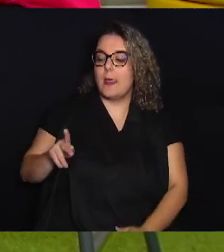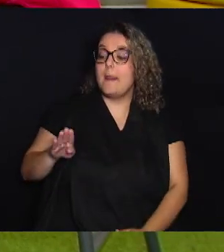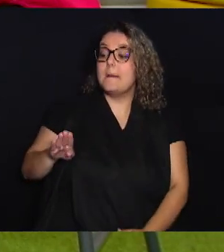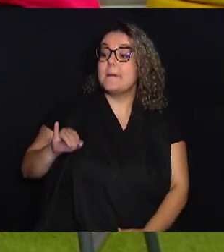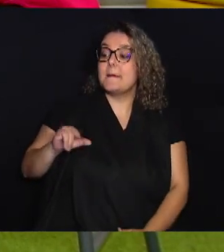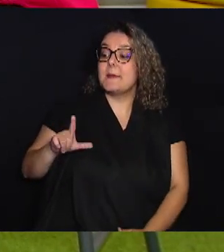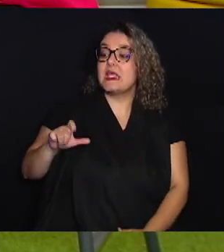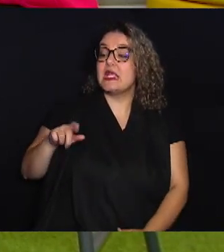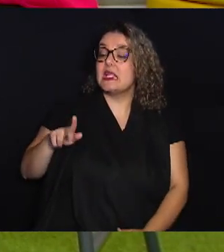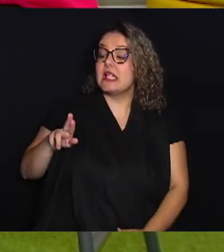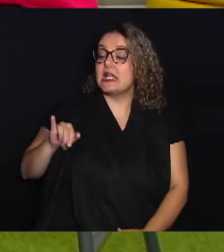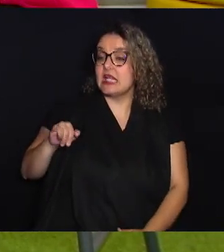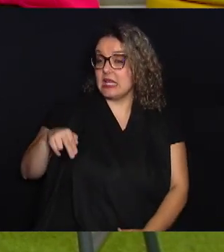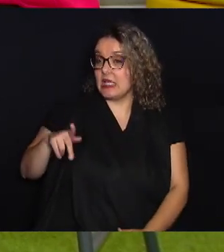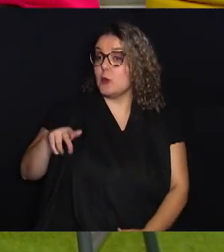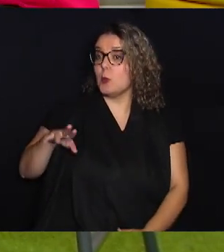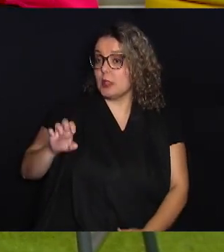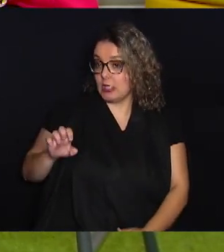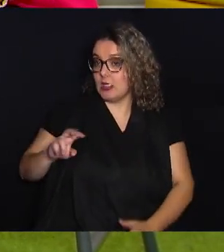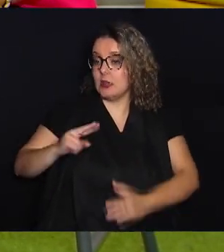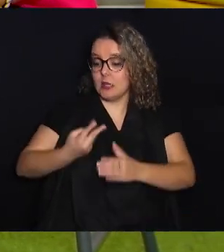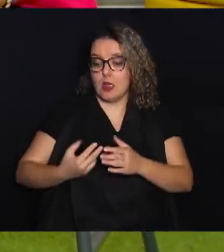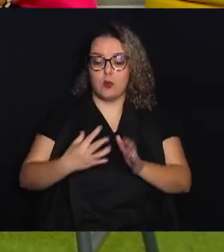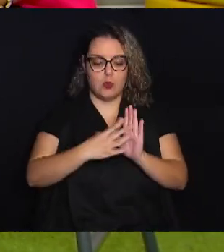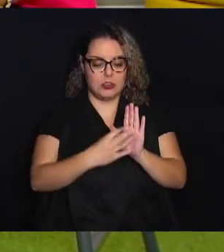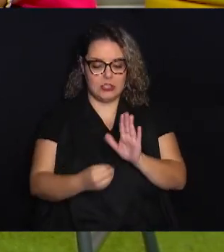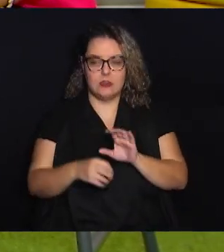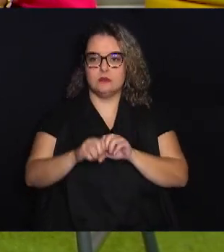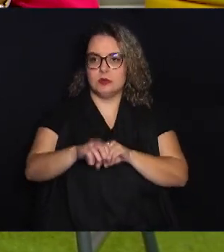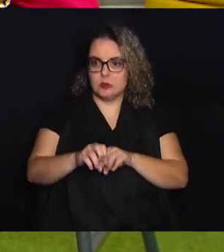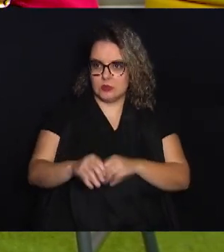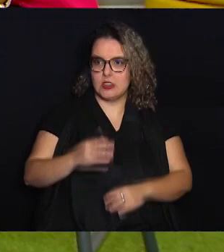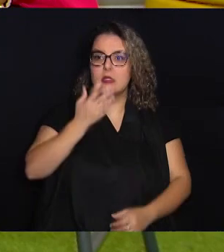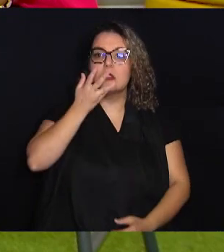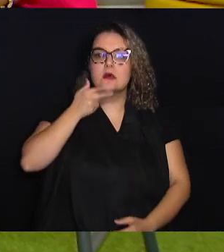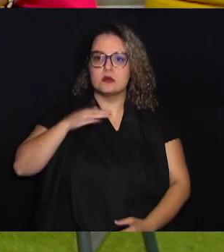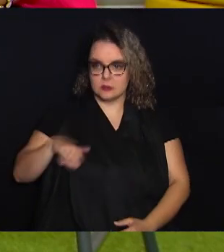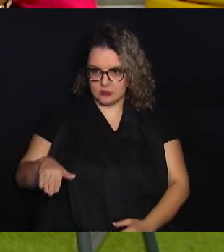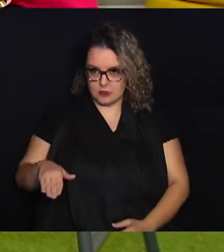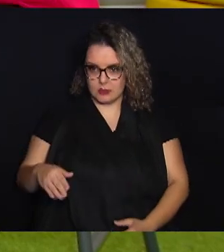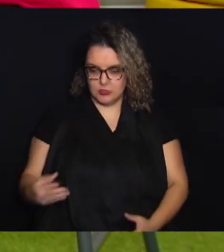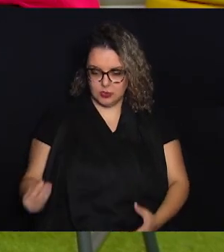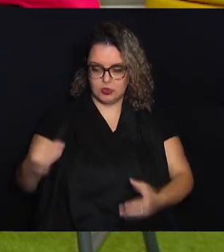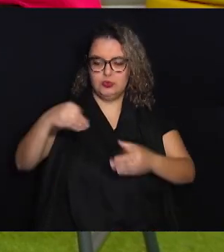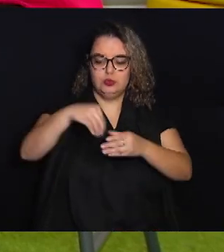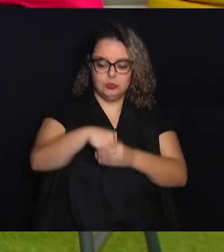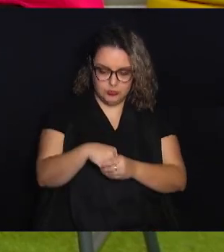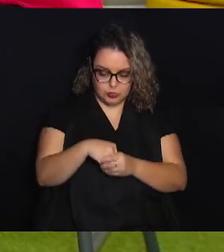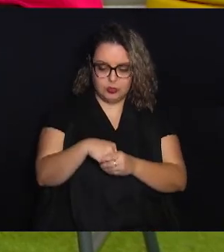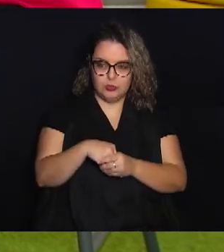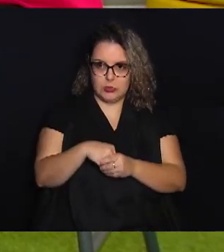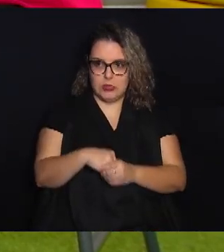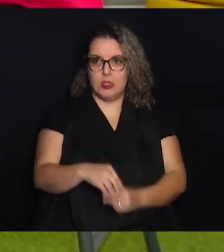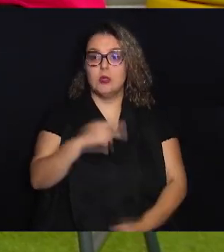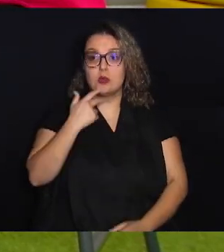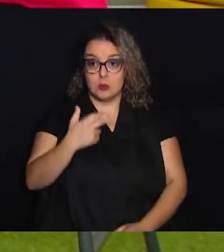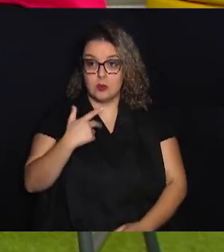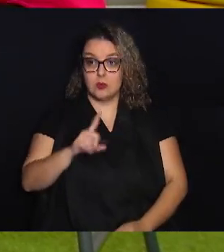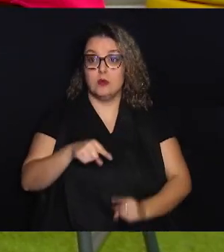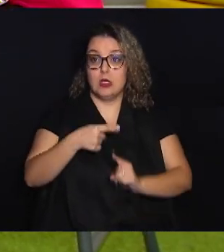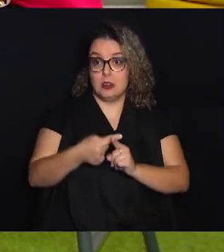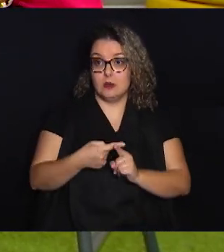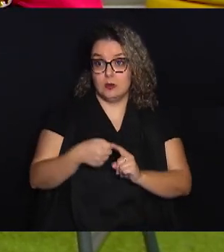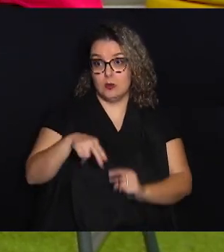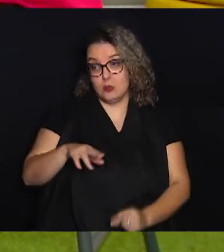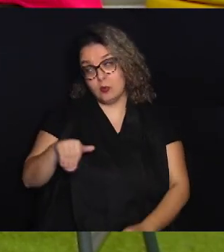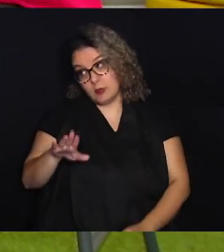ele é um modelo educacional que possibilita que a criança seja inserida numa língua adicional ou